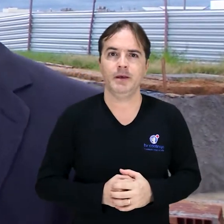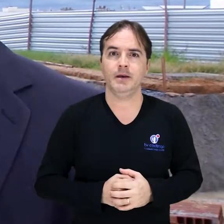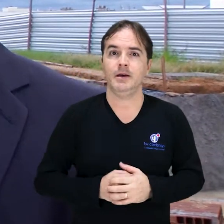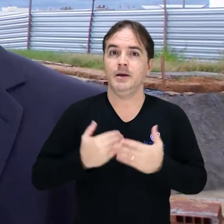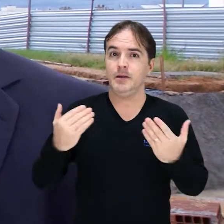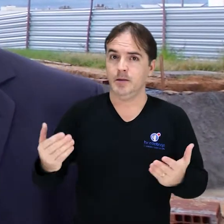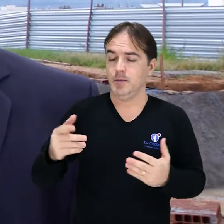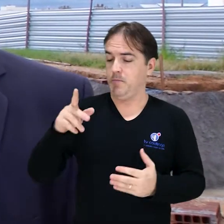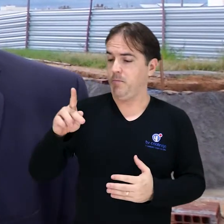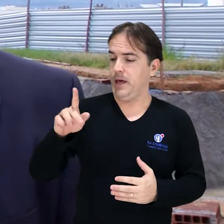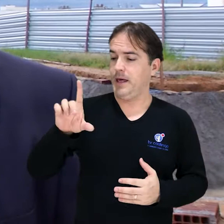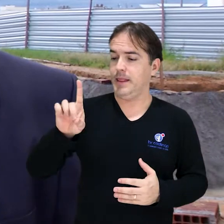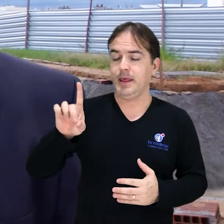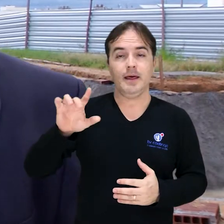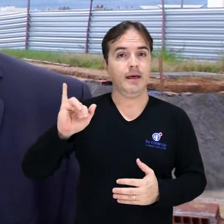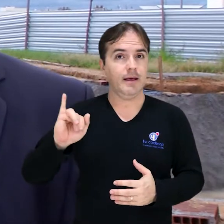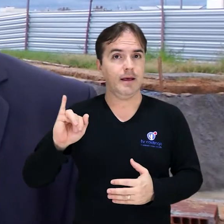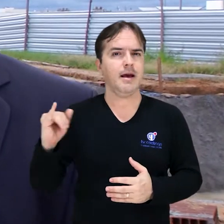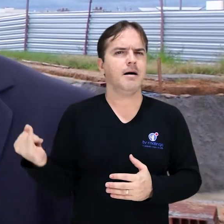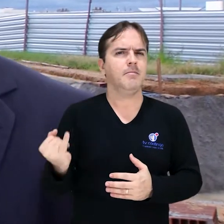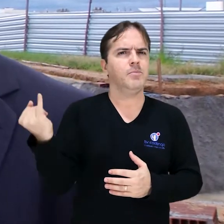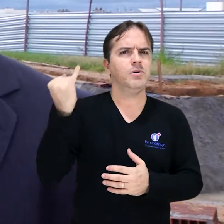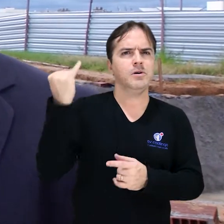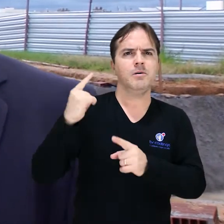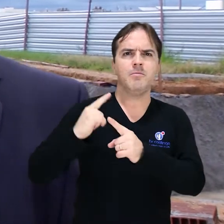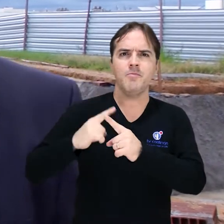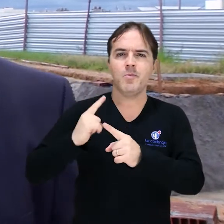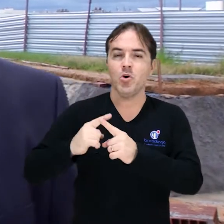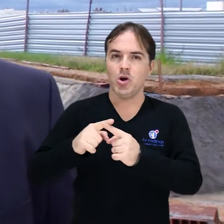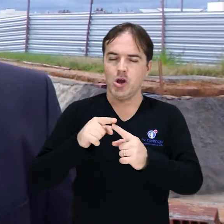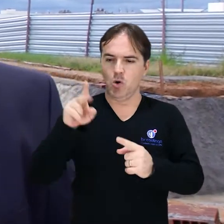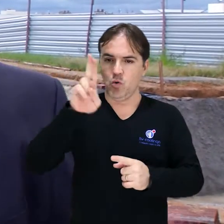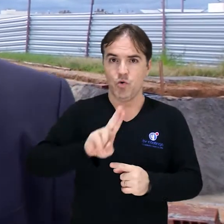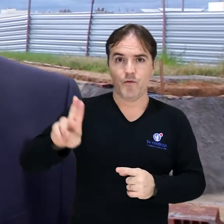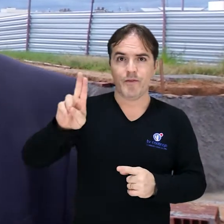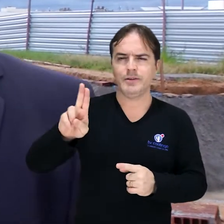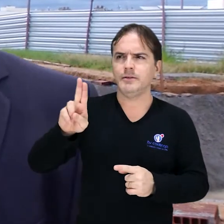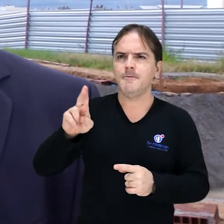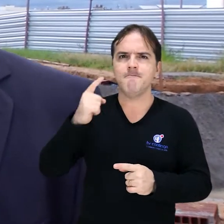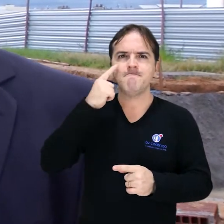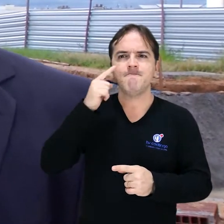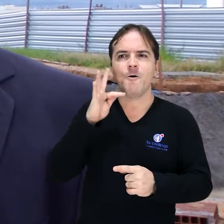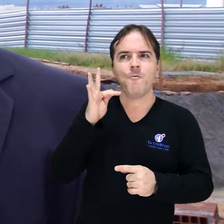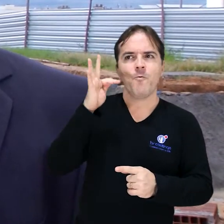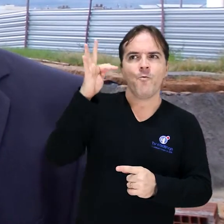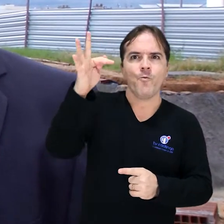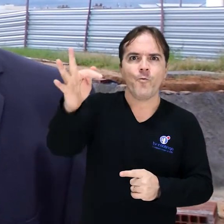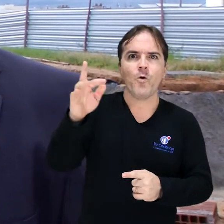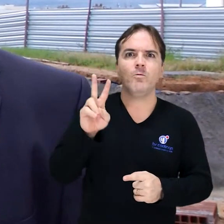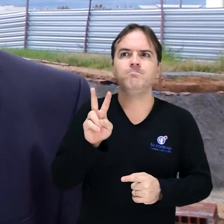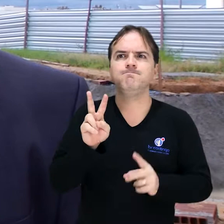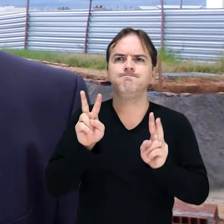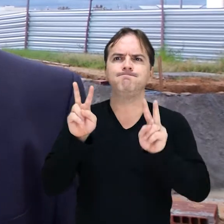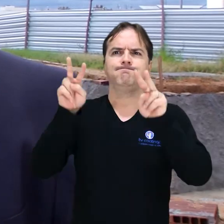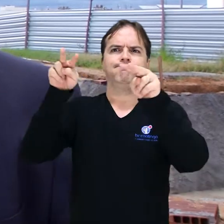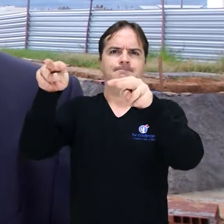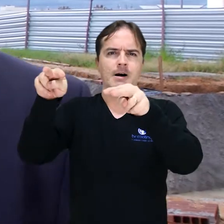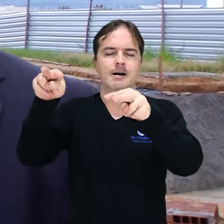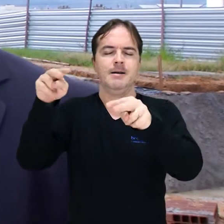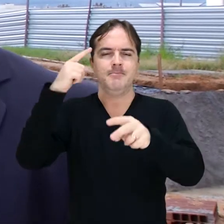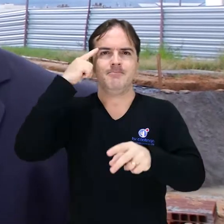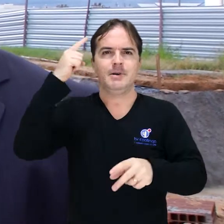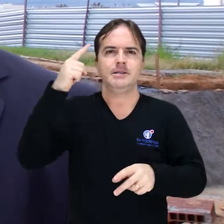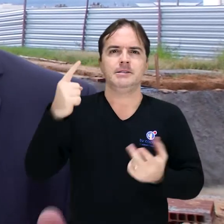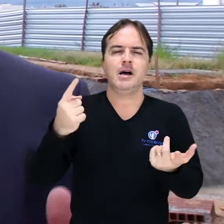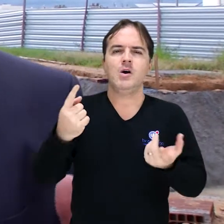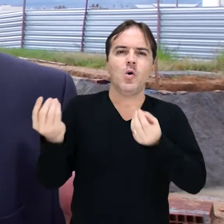suma importância, né? Isso significa dizer que a universidade estava olhando, né, esse futuro aí de